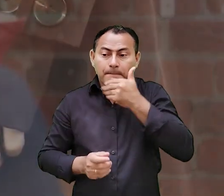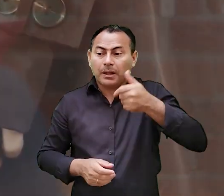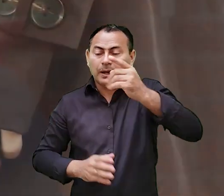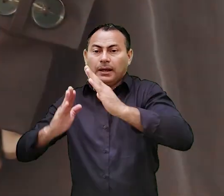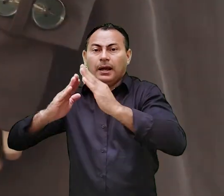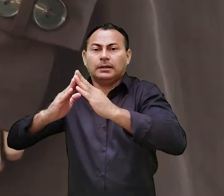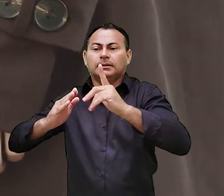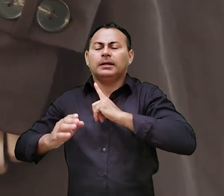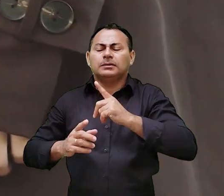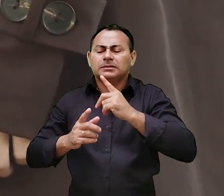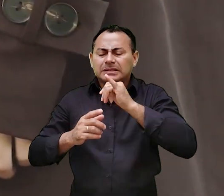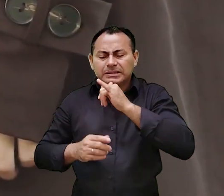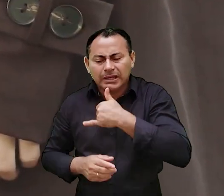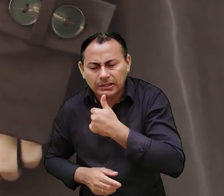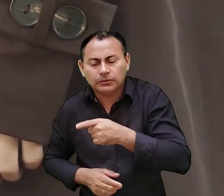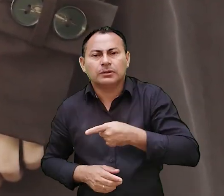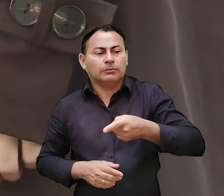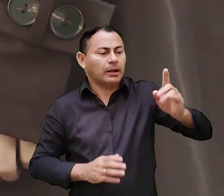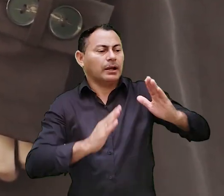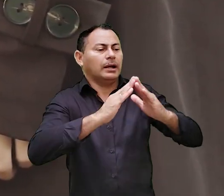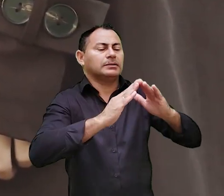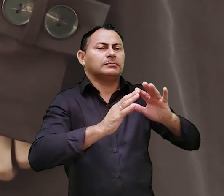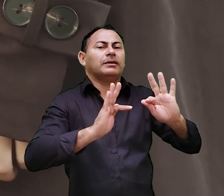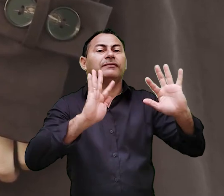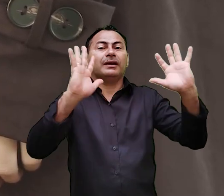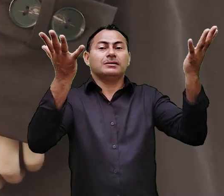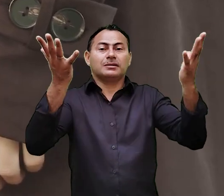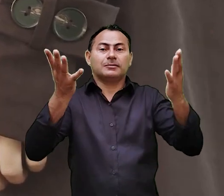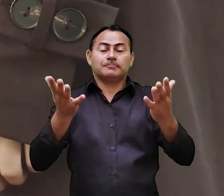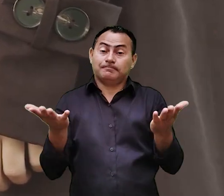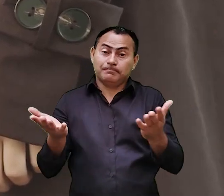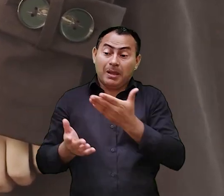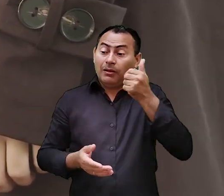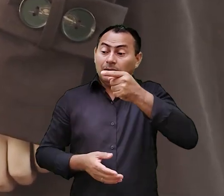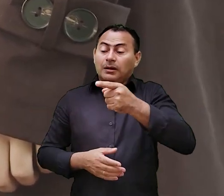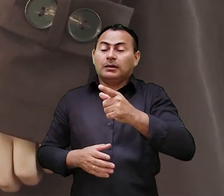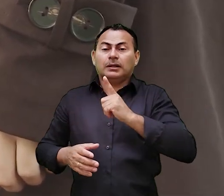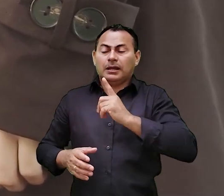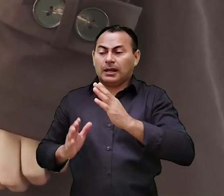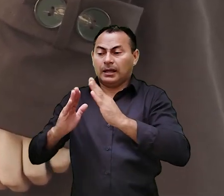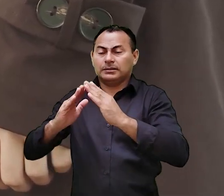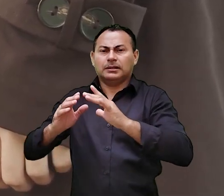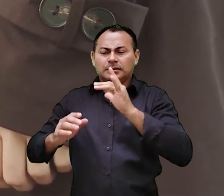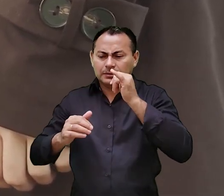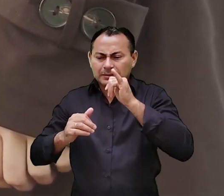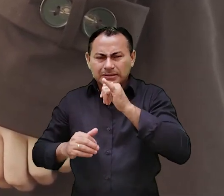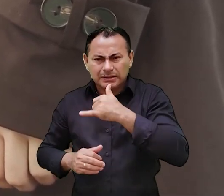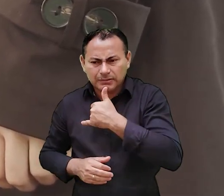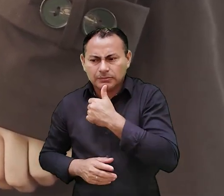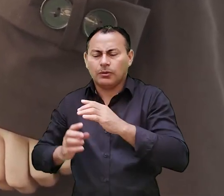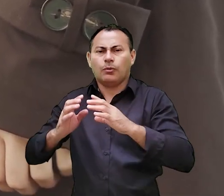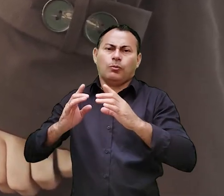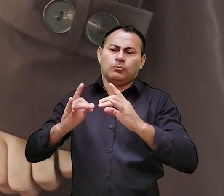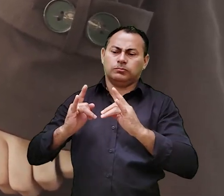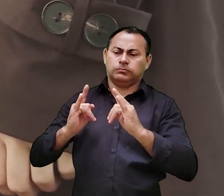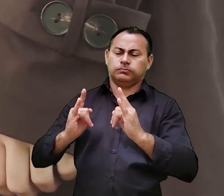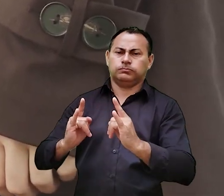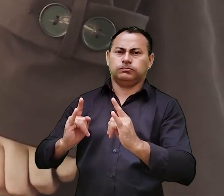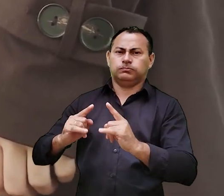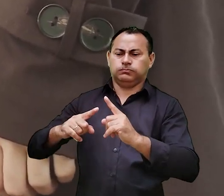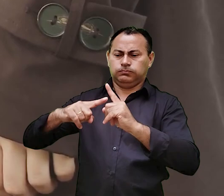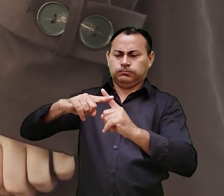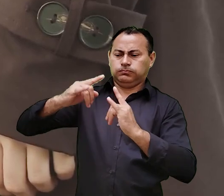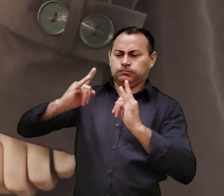melhor ir a uma casa onde há luto do que a uma casa em festa. Porque na casa onde há luto, ou em um funeral,